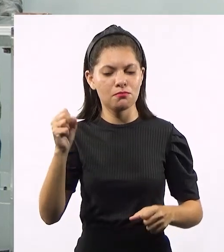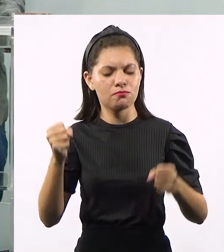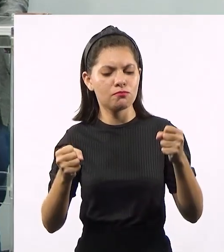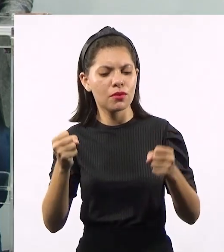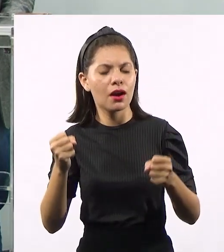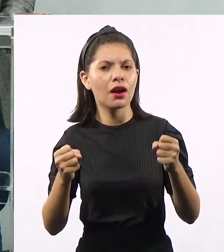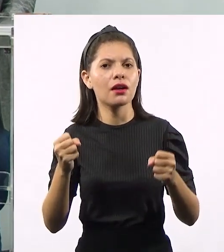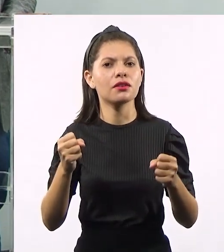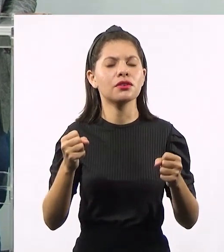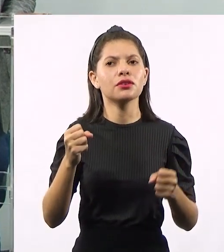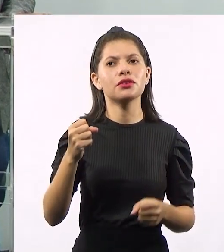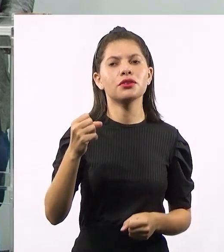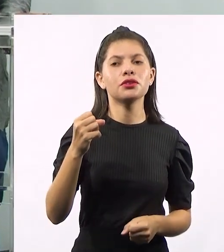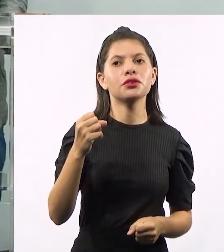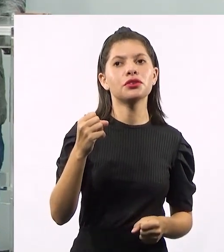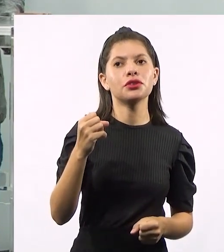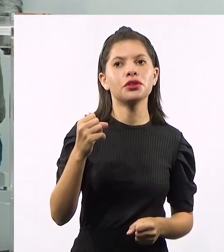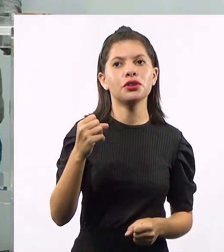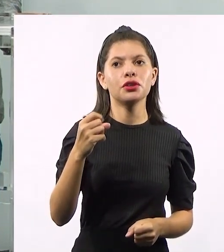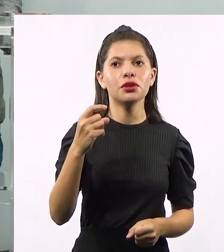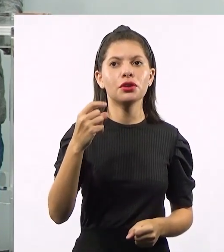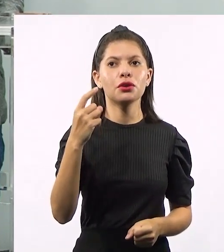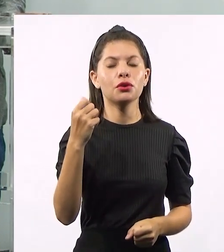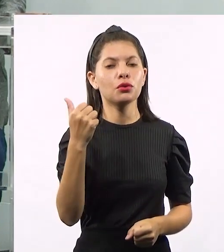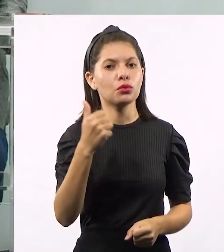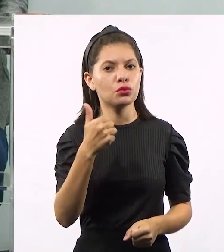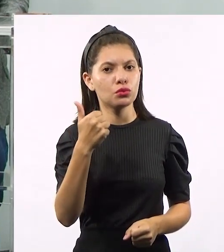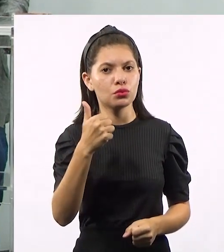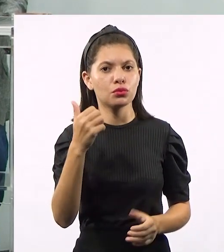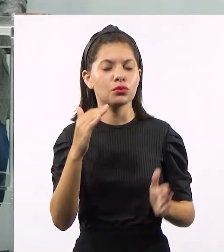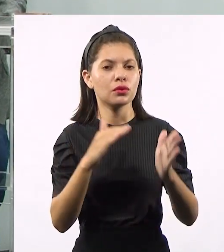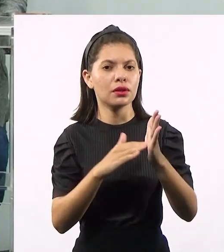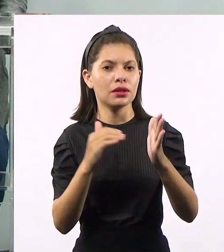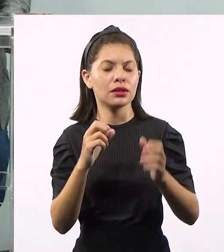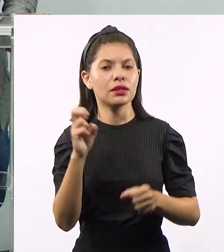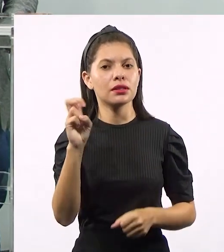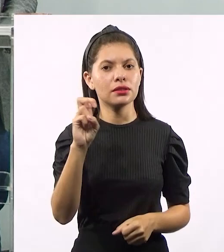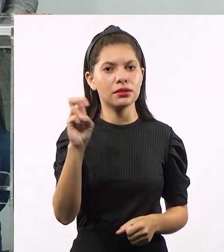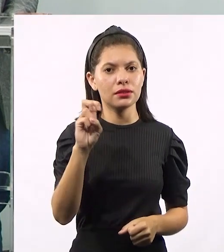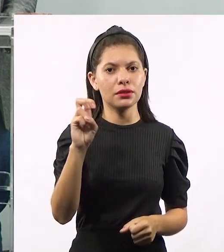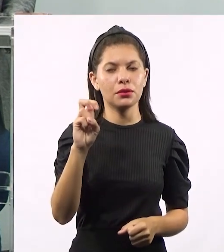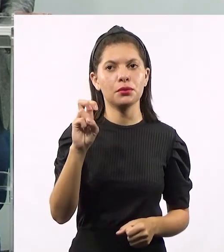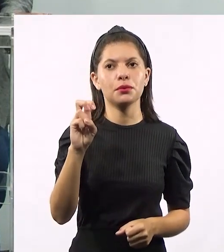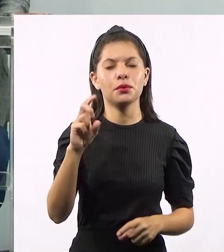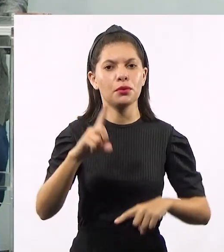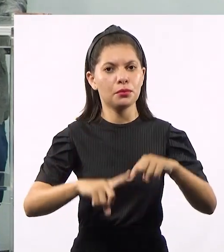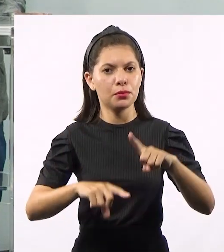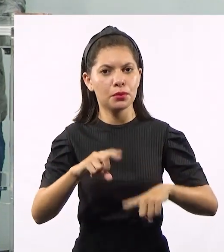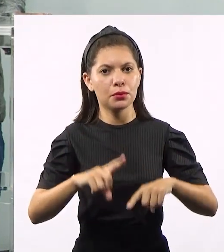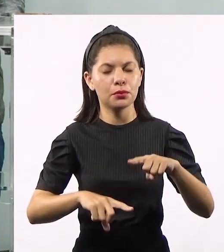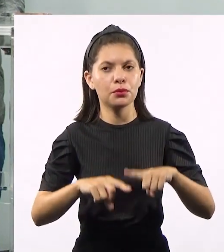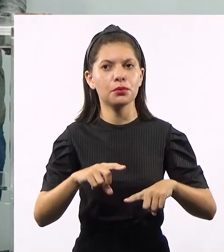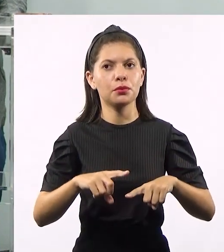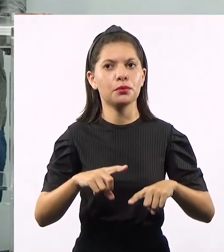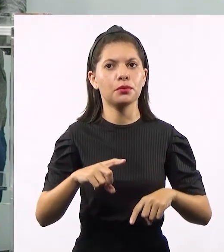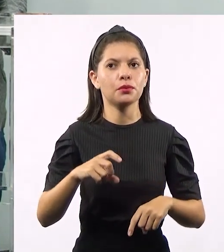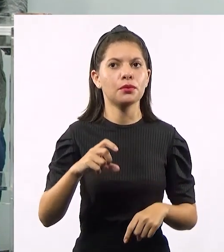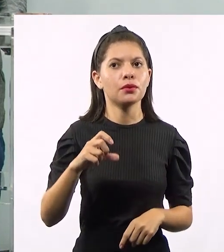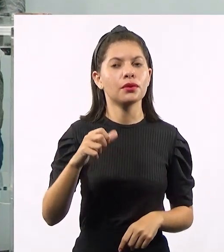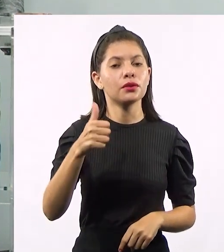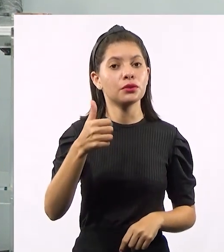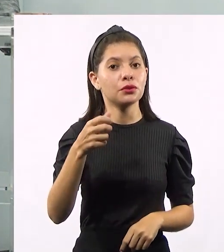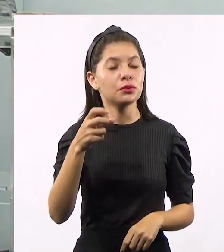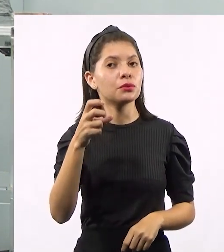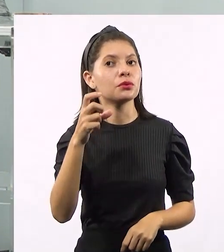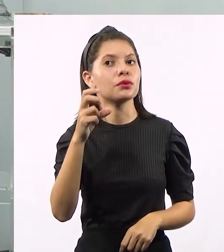pode avaliar de 1 a 5 estrelas a tua corrida ou o produto, se você comprou numa determinada loja, avaliar